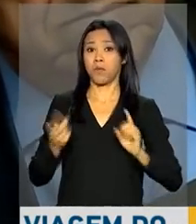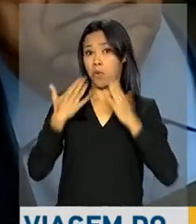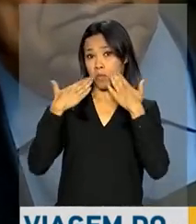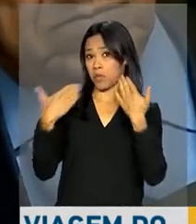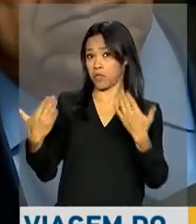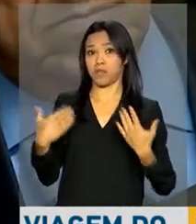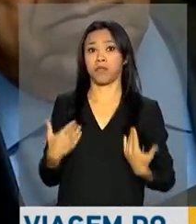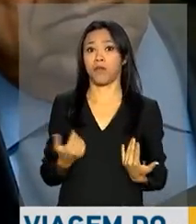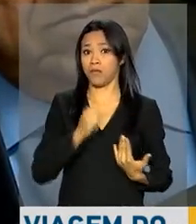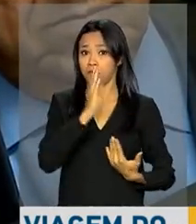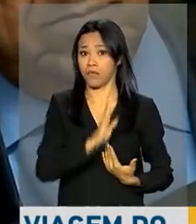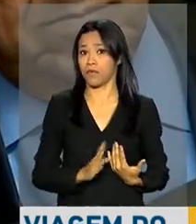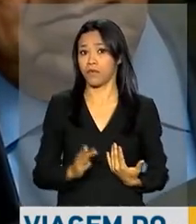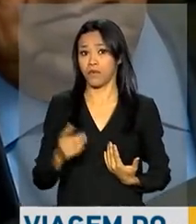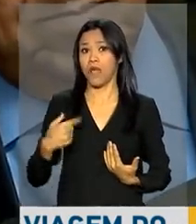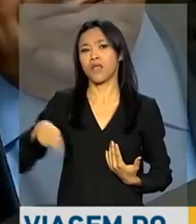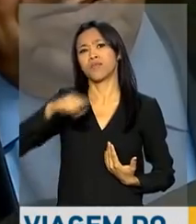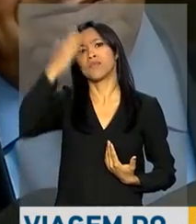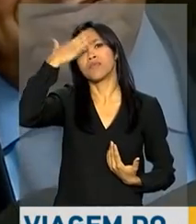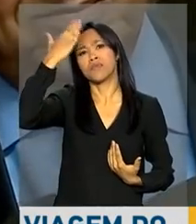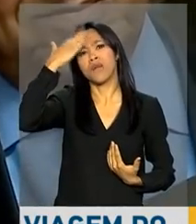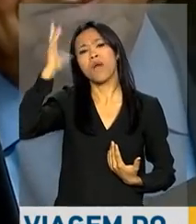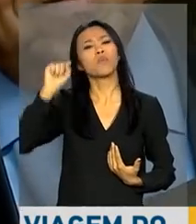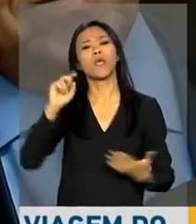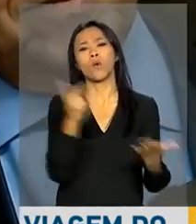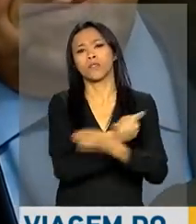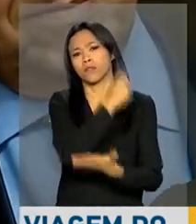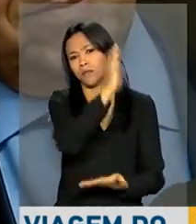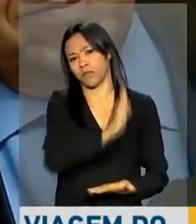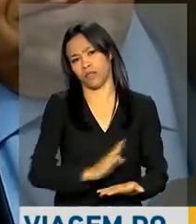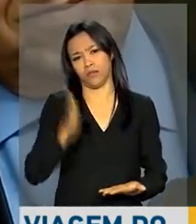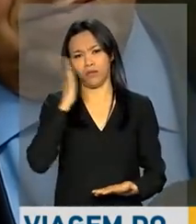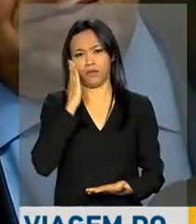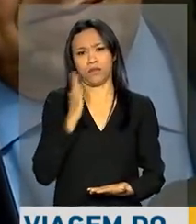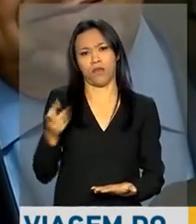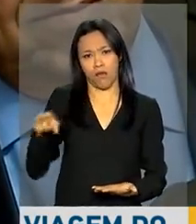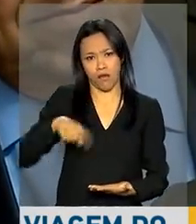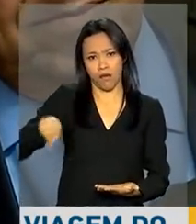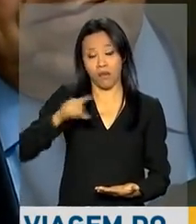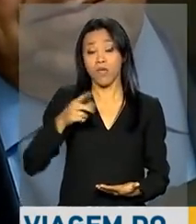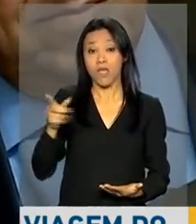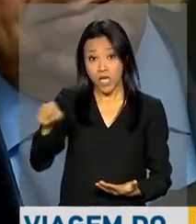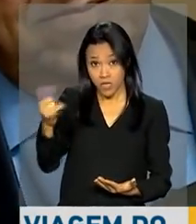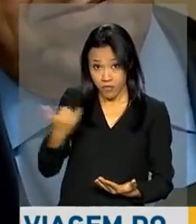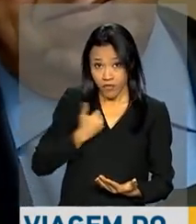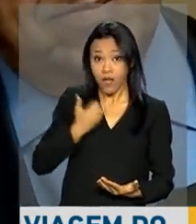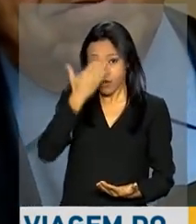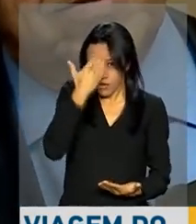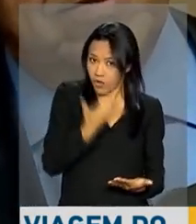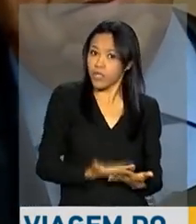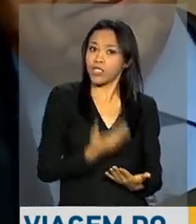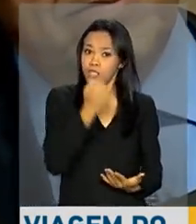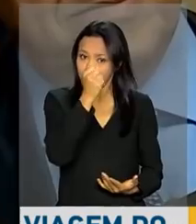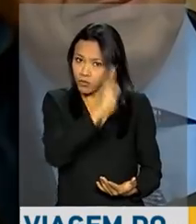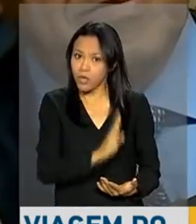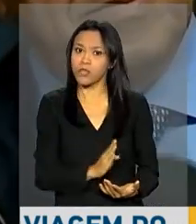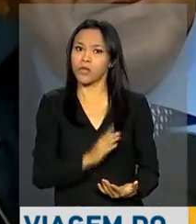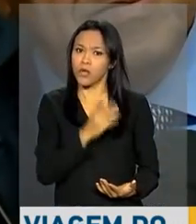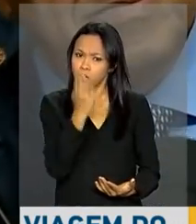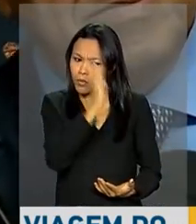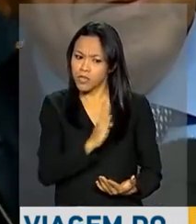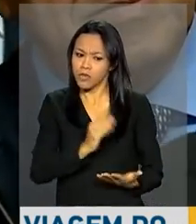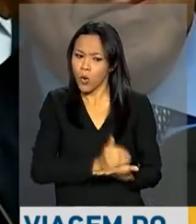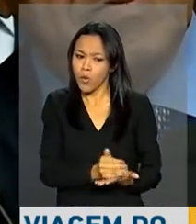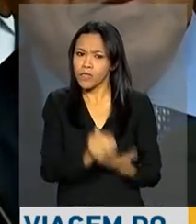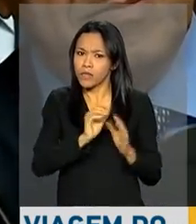mostrar. Você sabe que hoje as pessoas têm notícia imediata. E o que me disseram é a crença absoluta do Brasil, não é? O Brasil está começando a